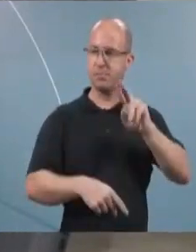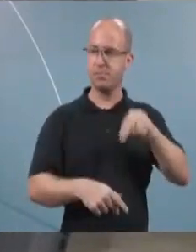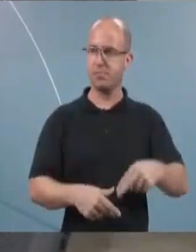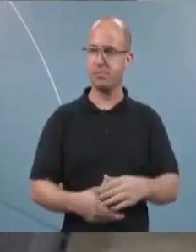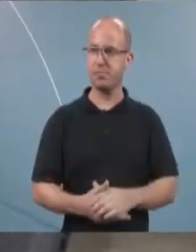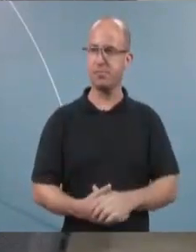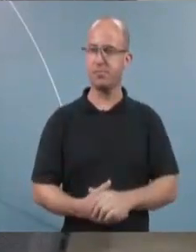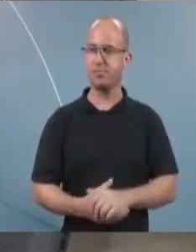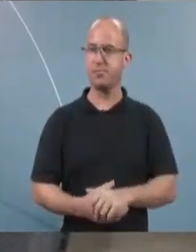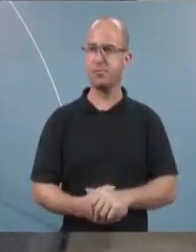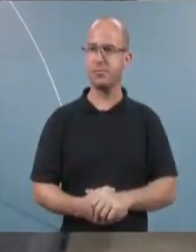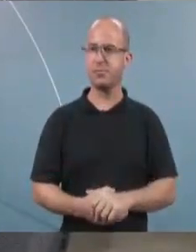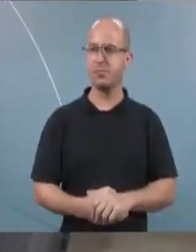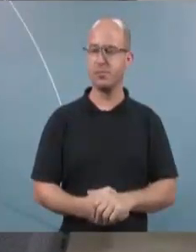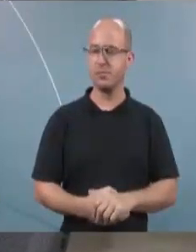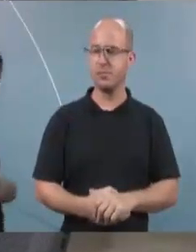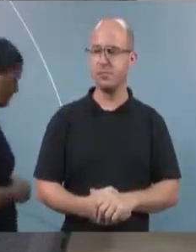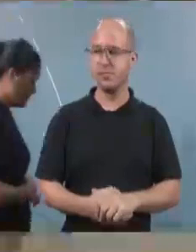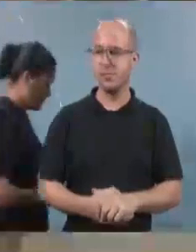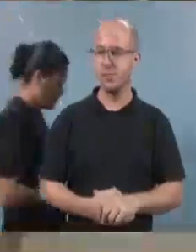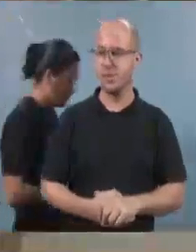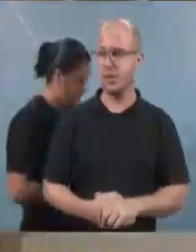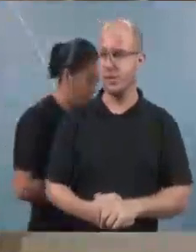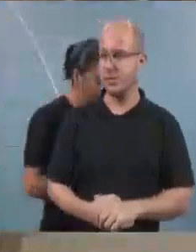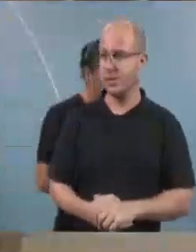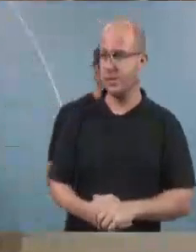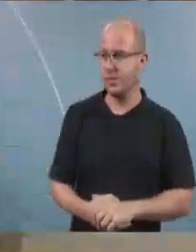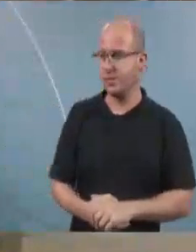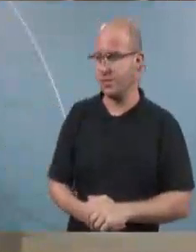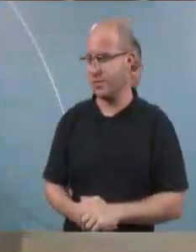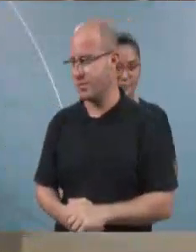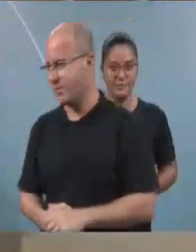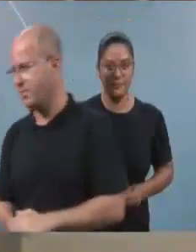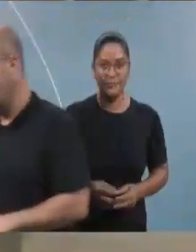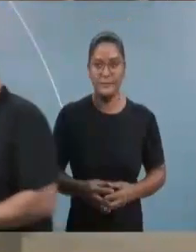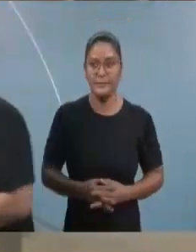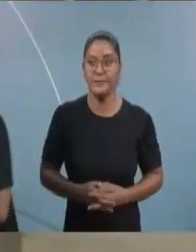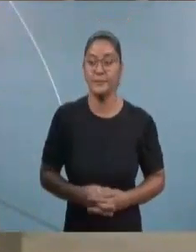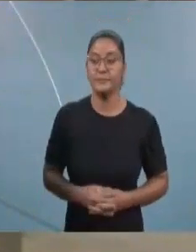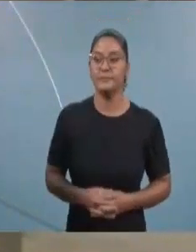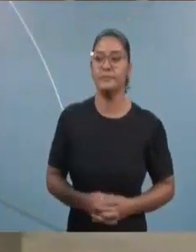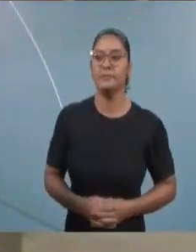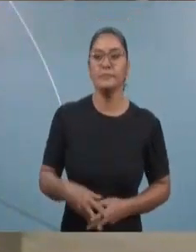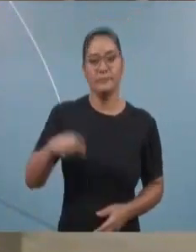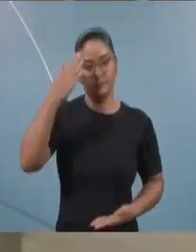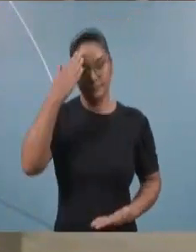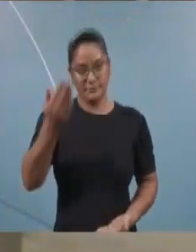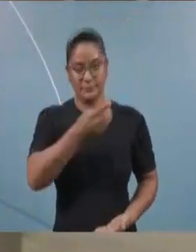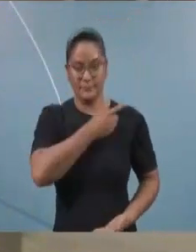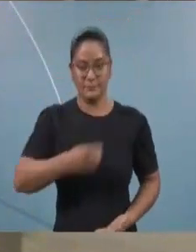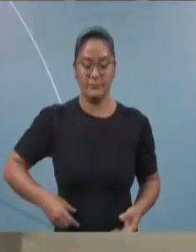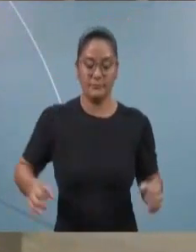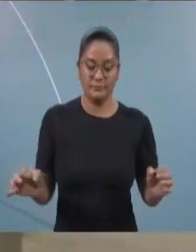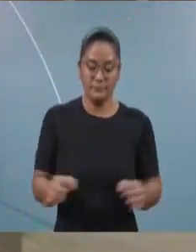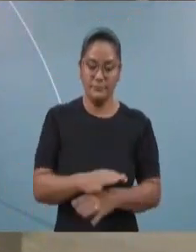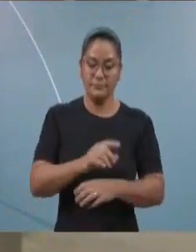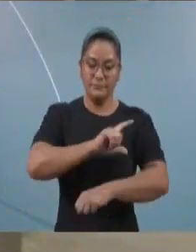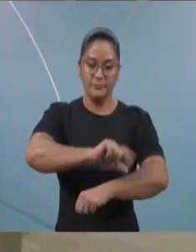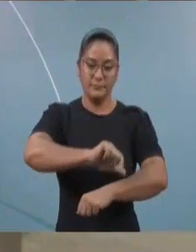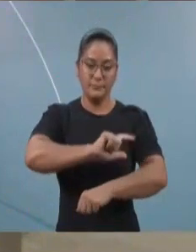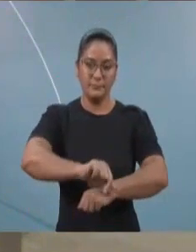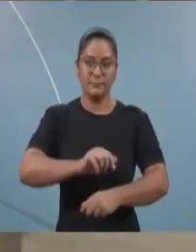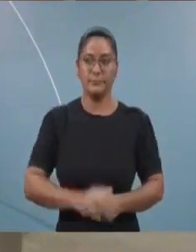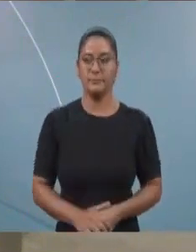do Norte Obrigado deputada Isolda está encerrado o horário